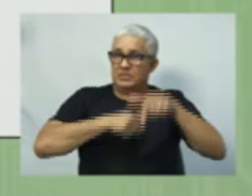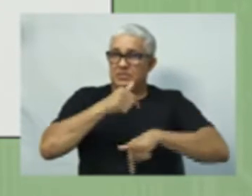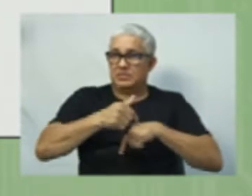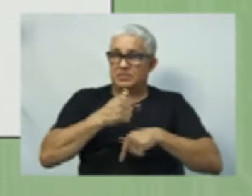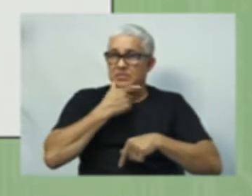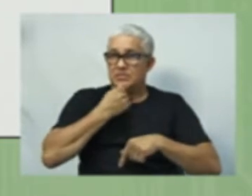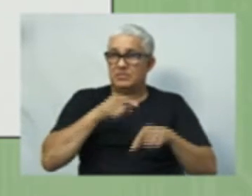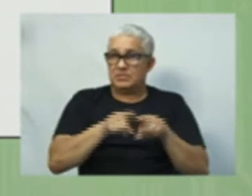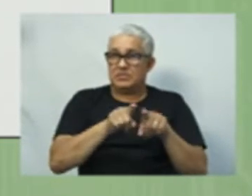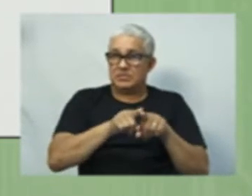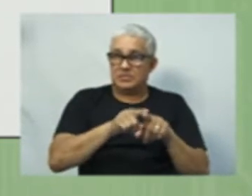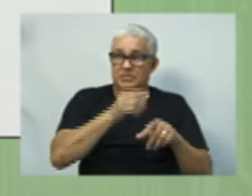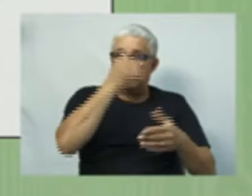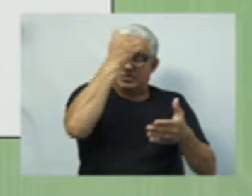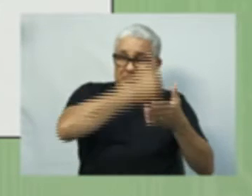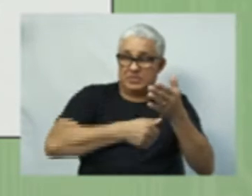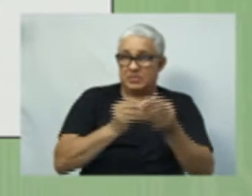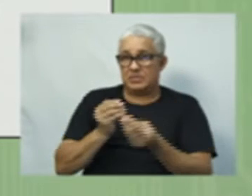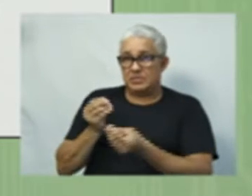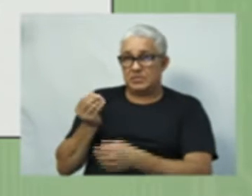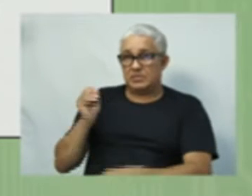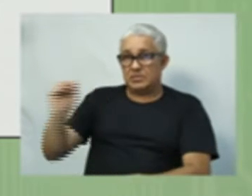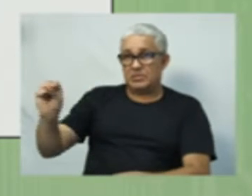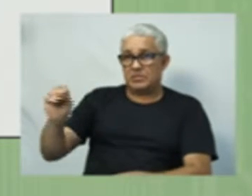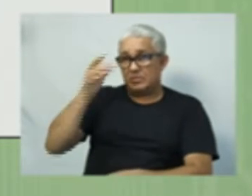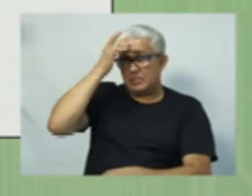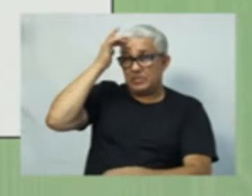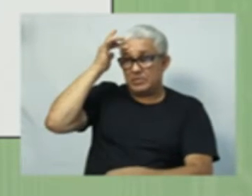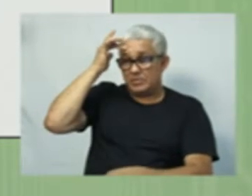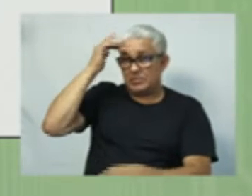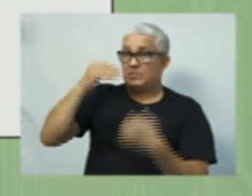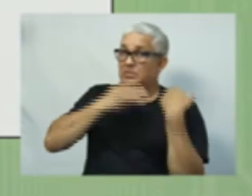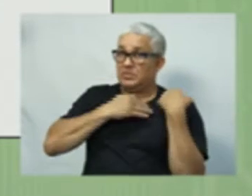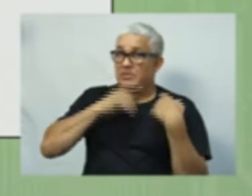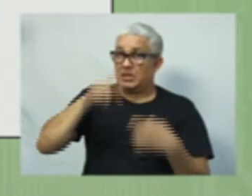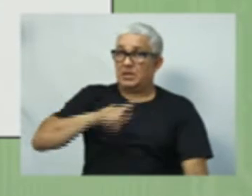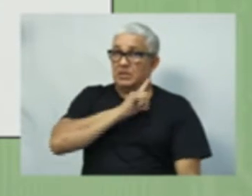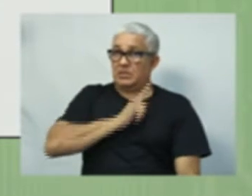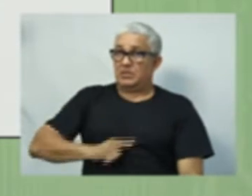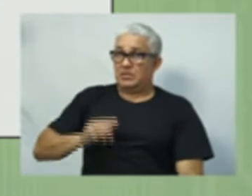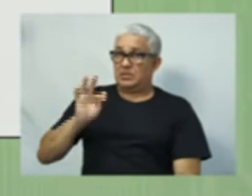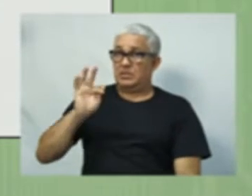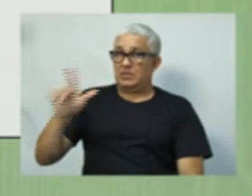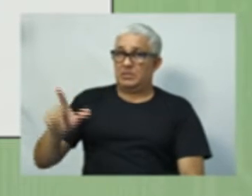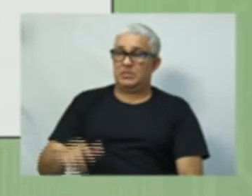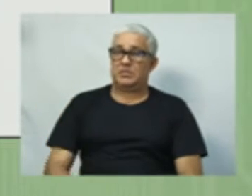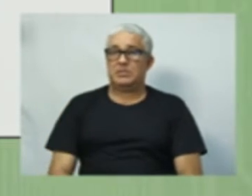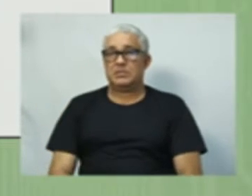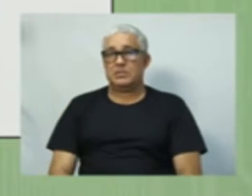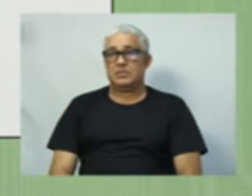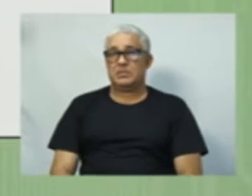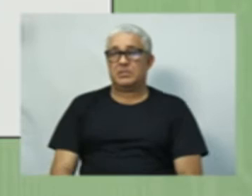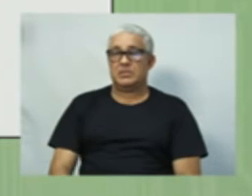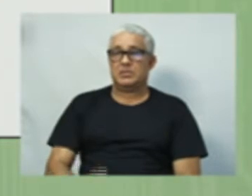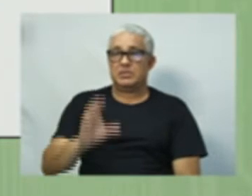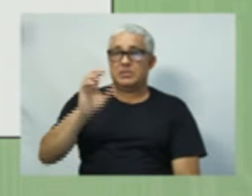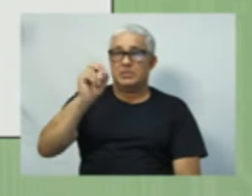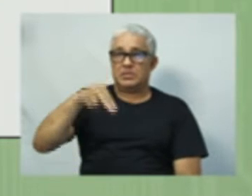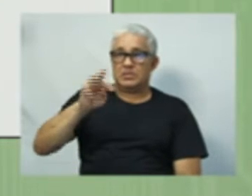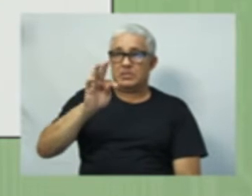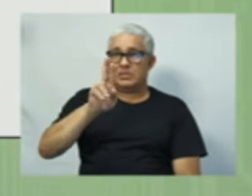e repassa para o responsável, o governo federal, no caso, né? Então, o contribuinte é